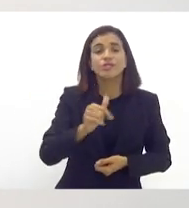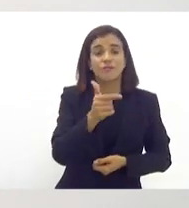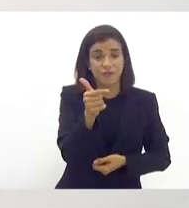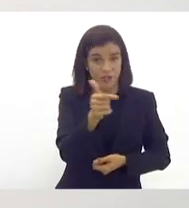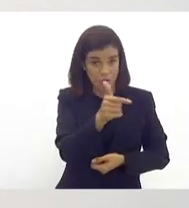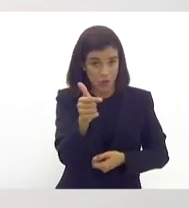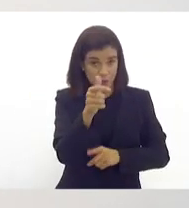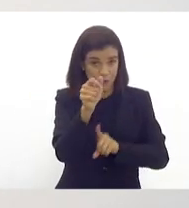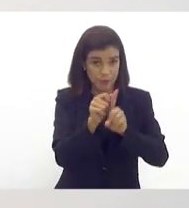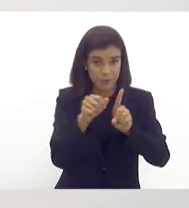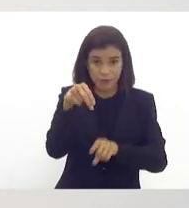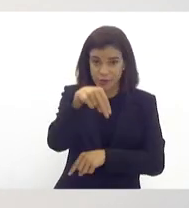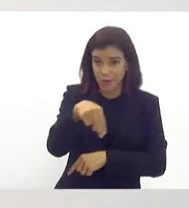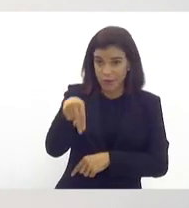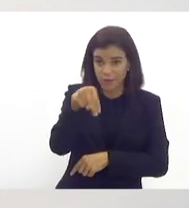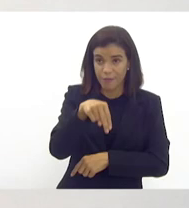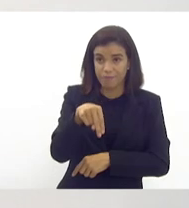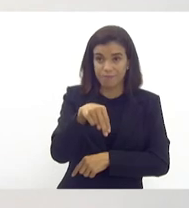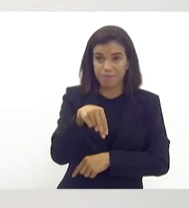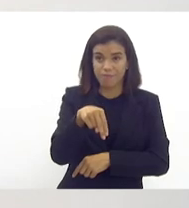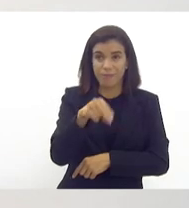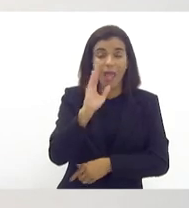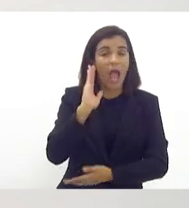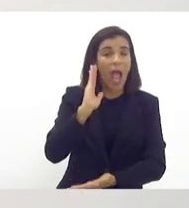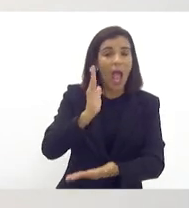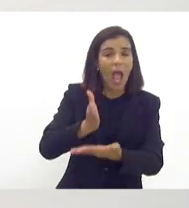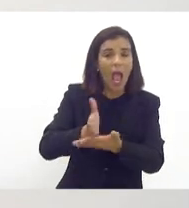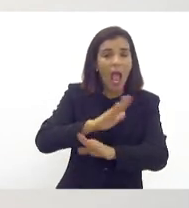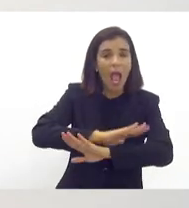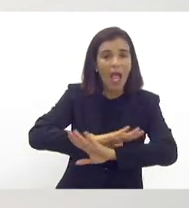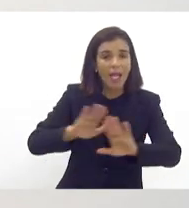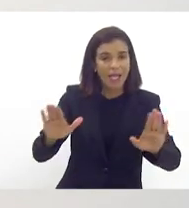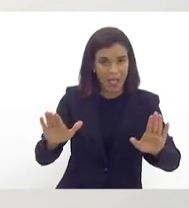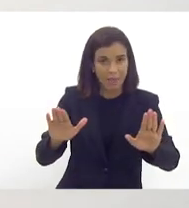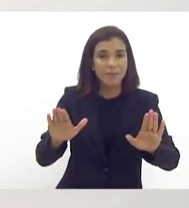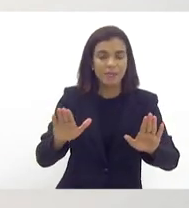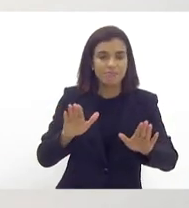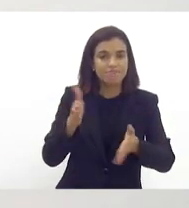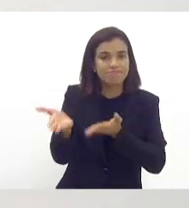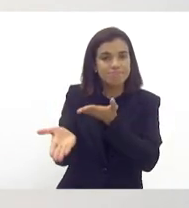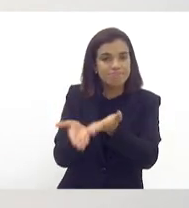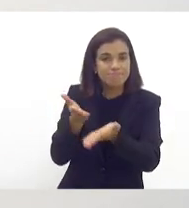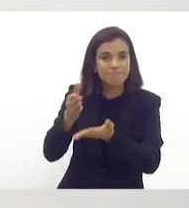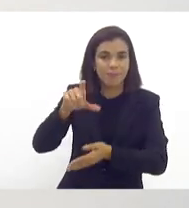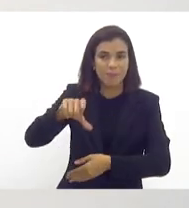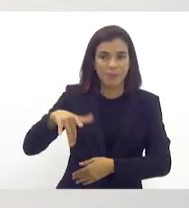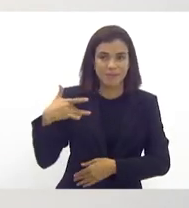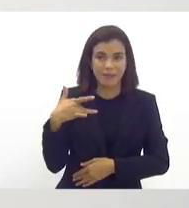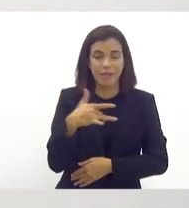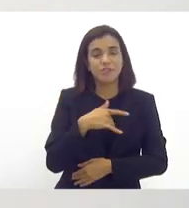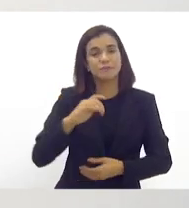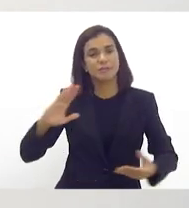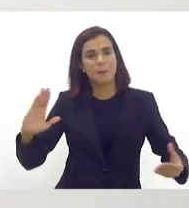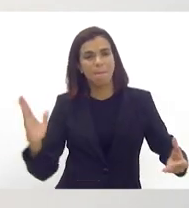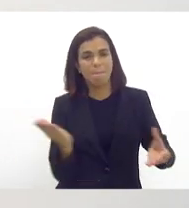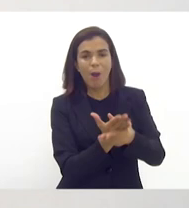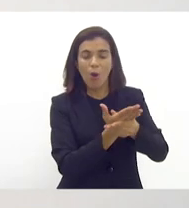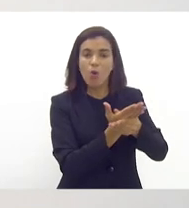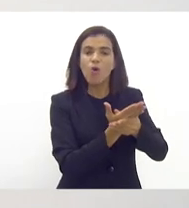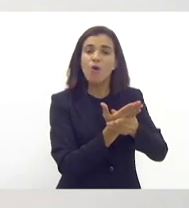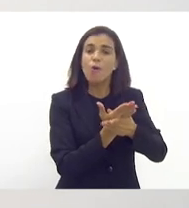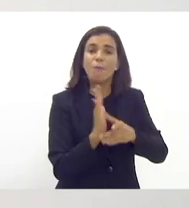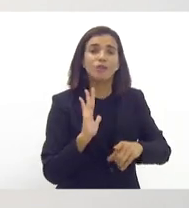o interesse de agir surge porque nesse dia acaba o plano de saúde a gente tem que ajuizar uma ação civil pública para